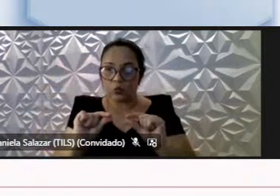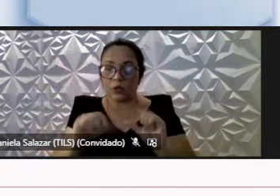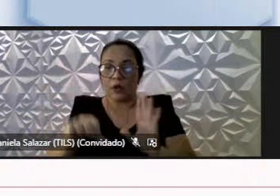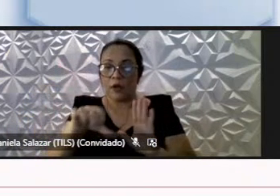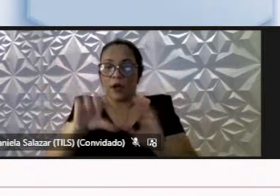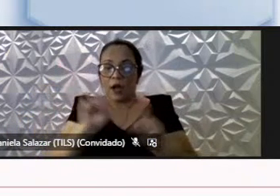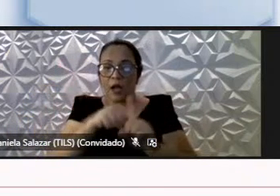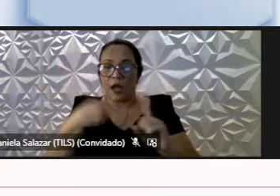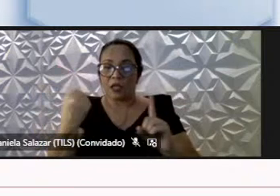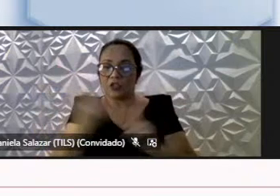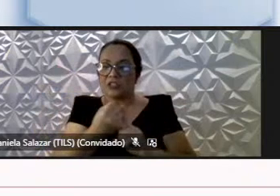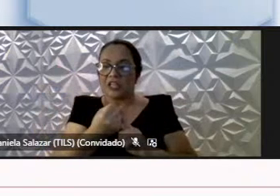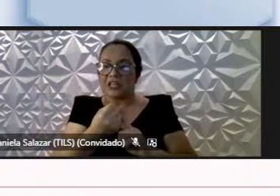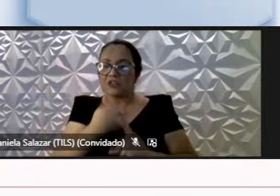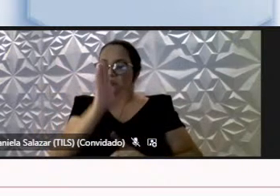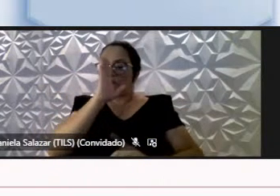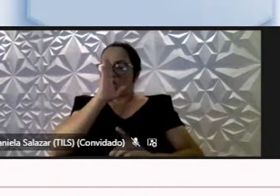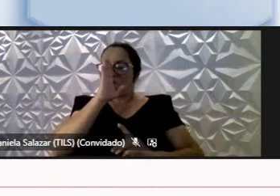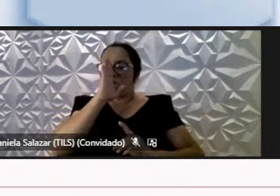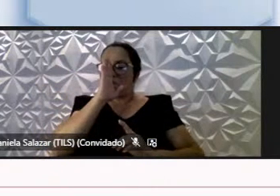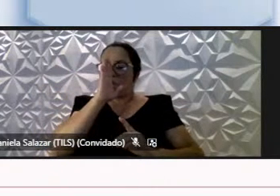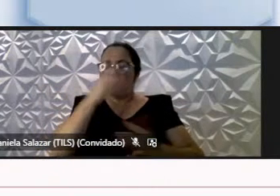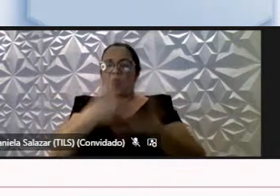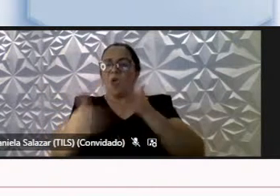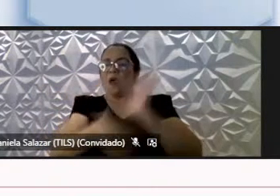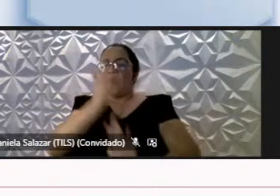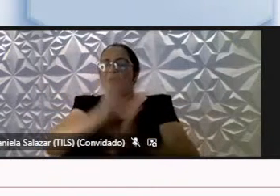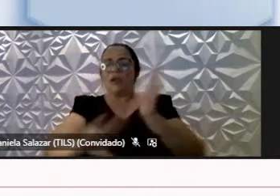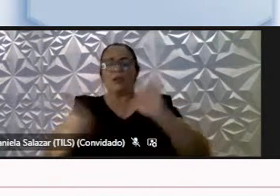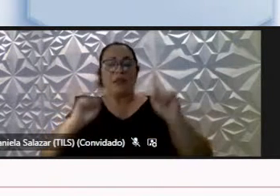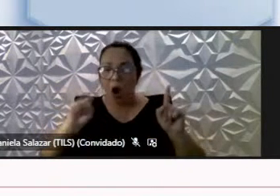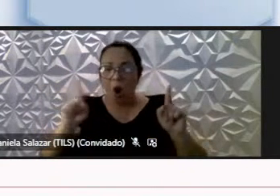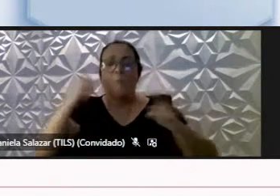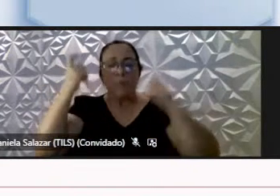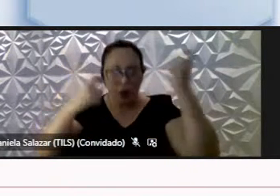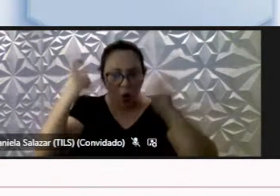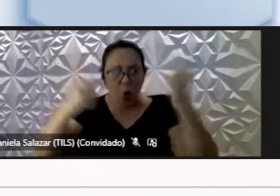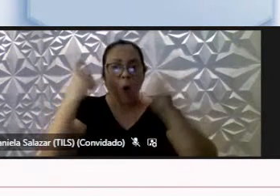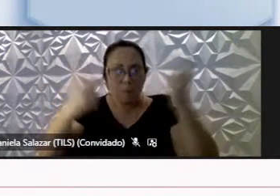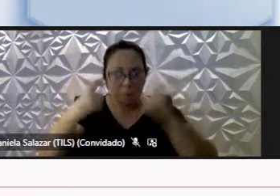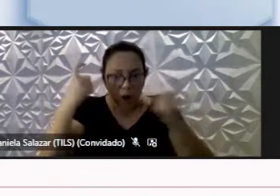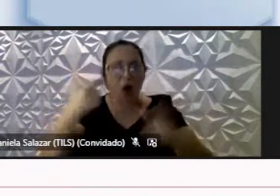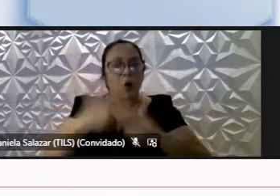ficam na sua, ou seja, se preocupam com os problemas dos outros, não só com os próprios.